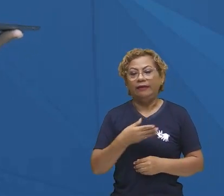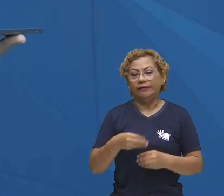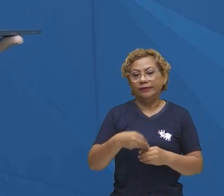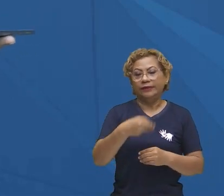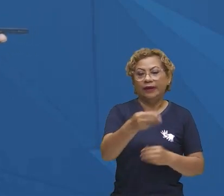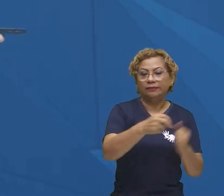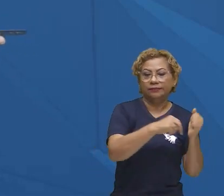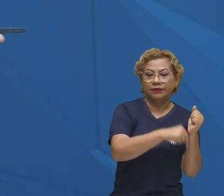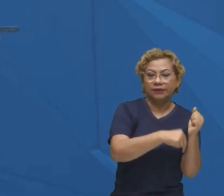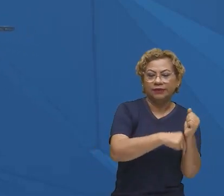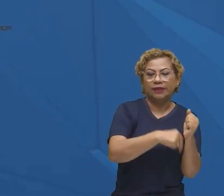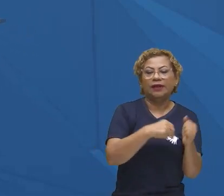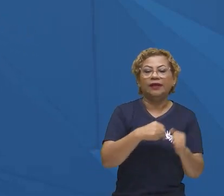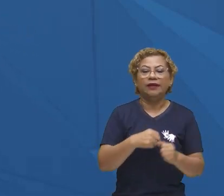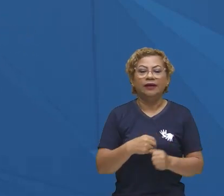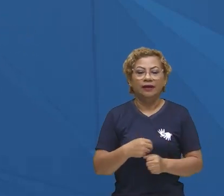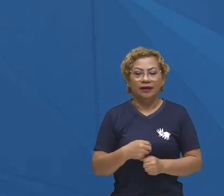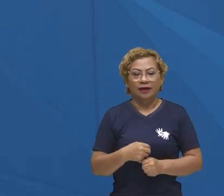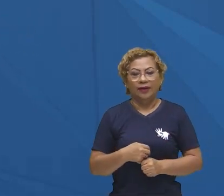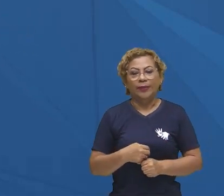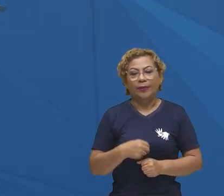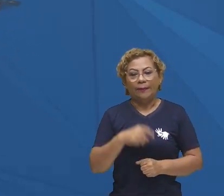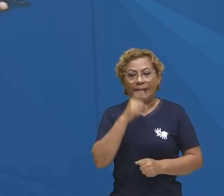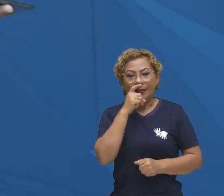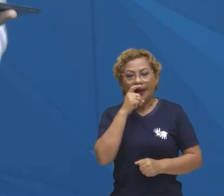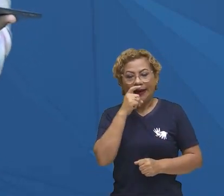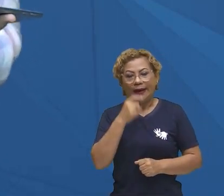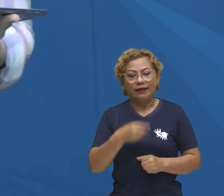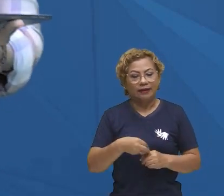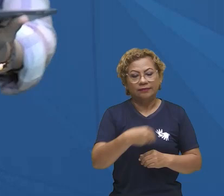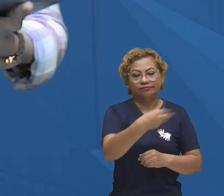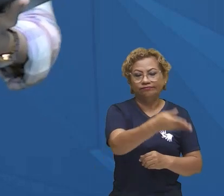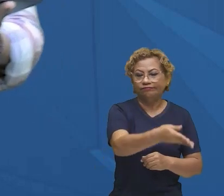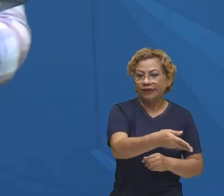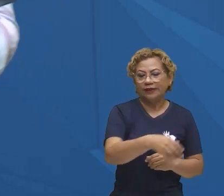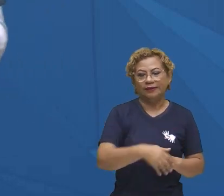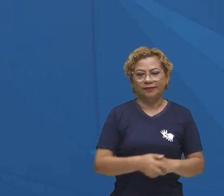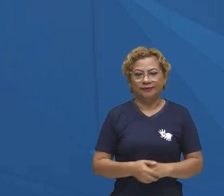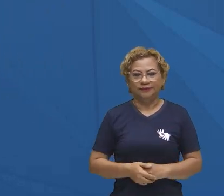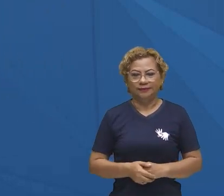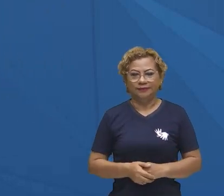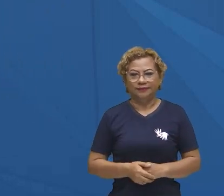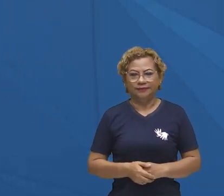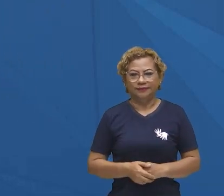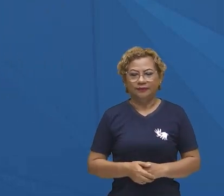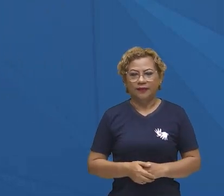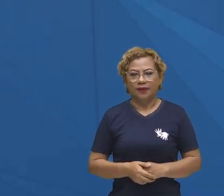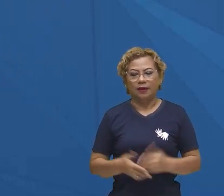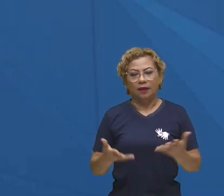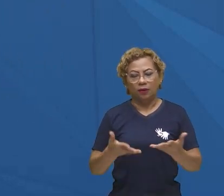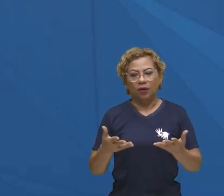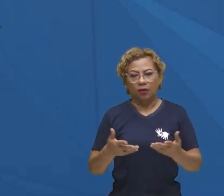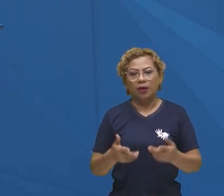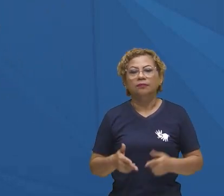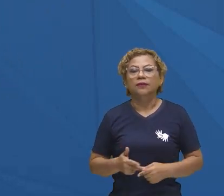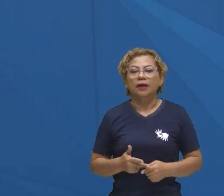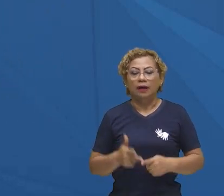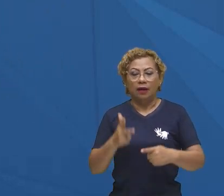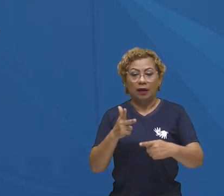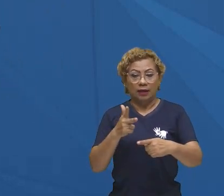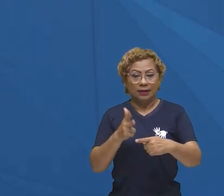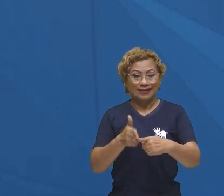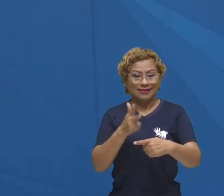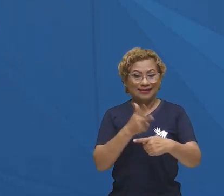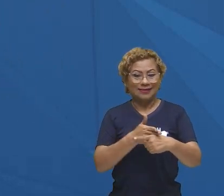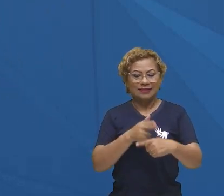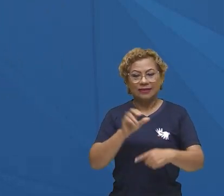ao mesmo tempo, não é? E olha só, esse negócio de assistir série ficou muito prático, né? Muitas